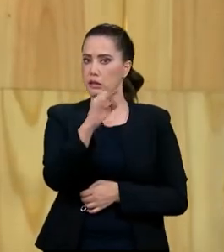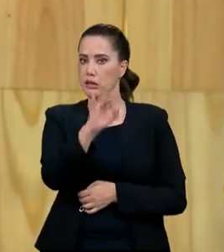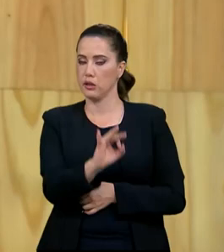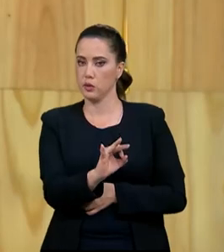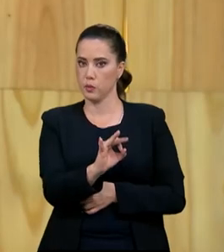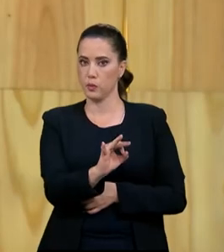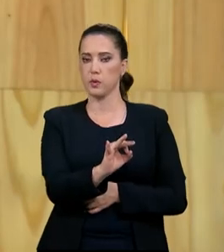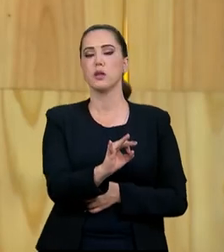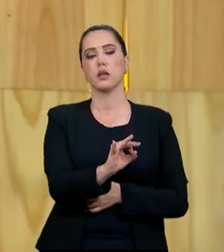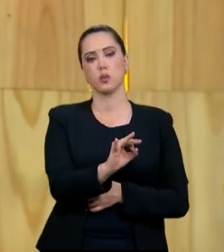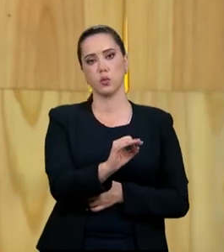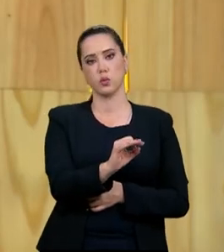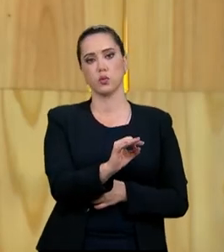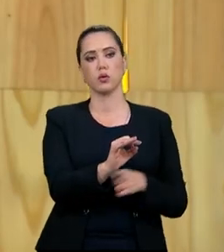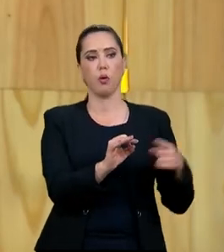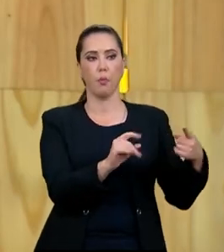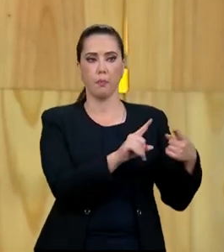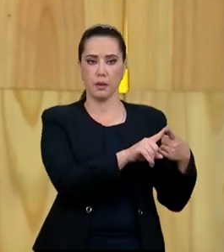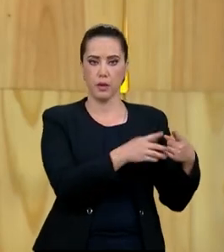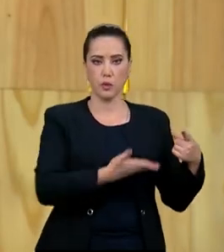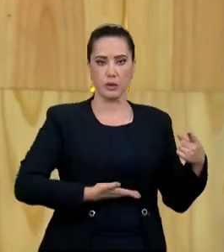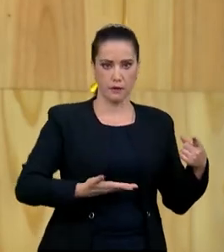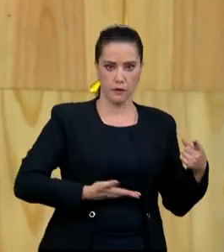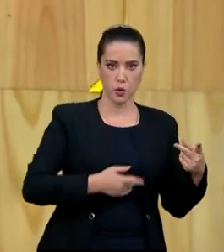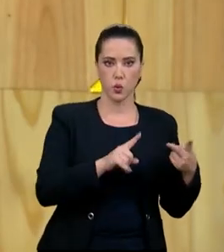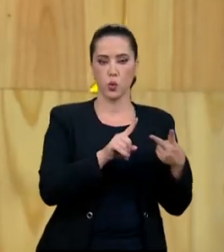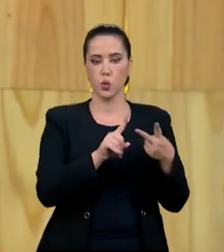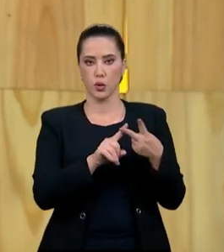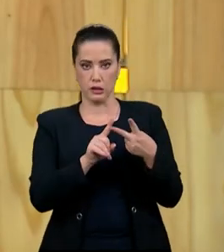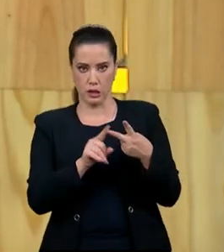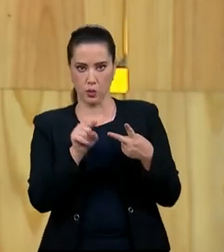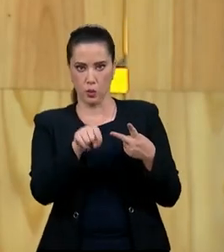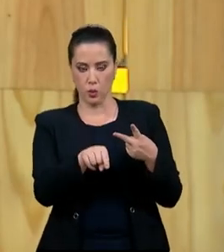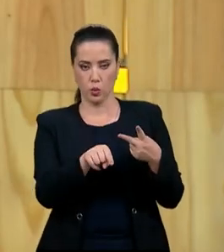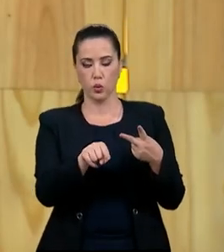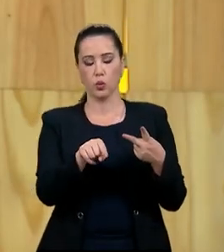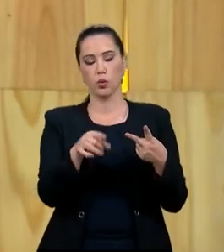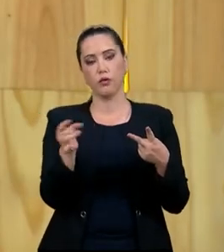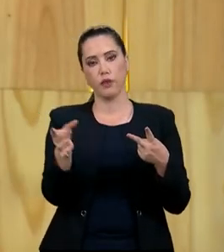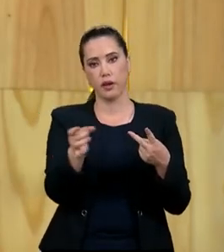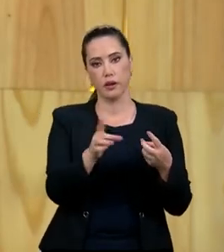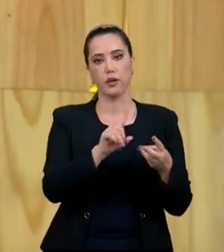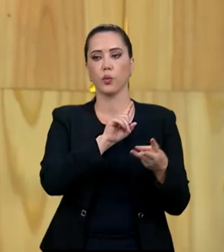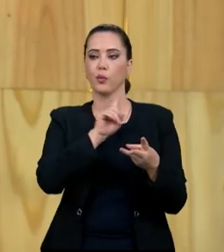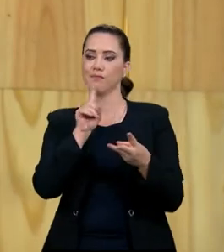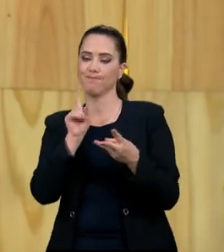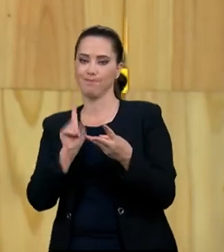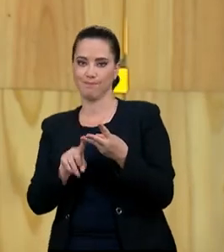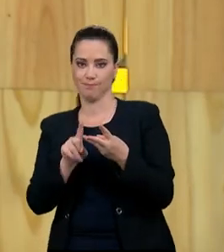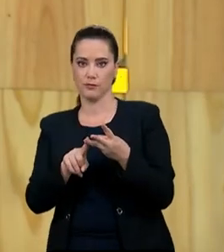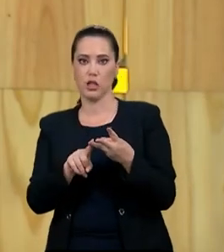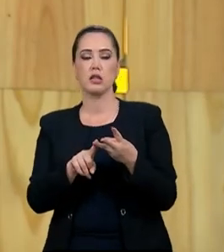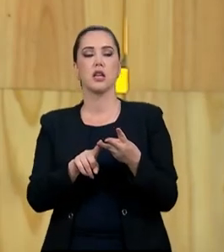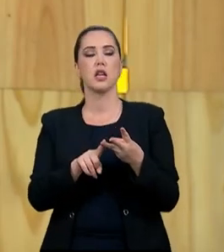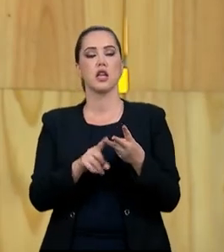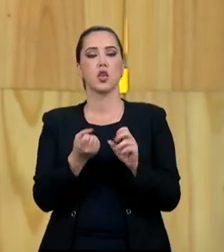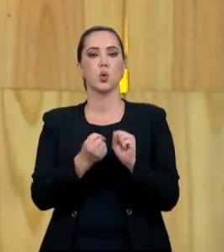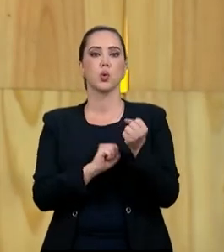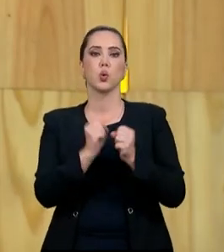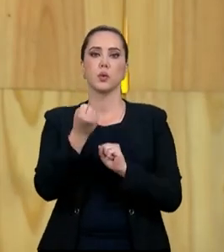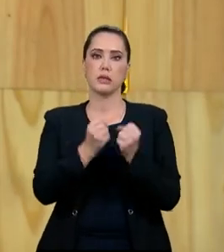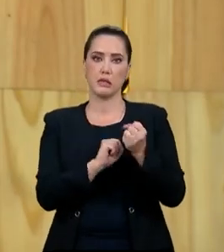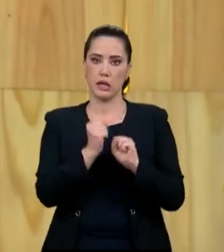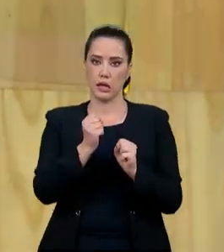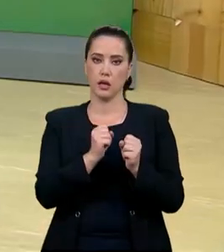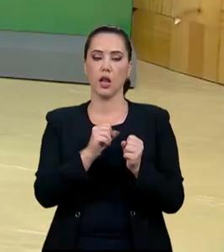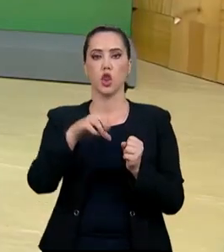segundo de maior representatividade, seguido pelo setor da indústria, né, são em torno de 9%, e o quarto lugar seria